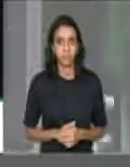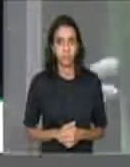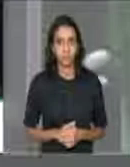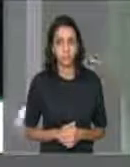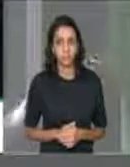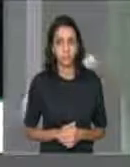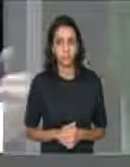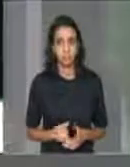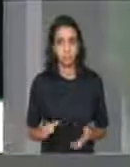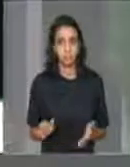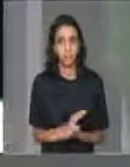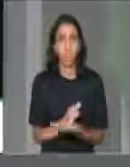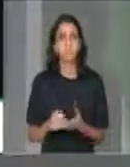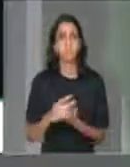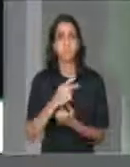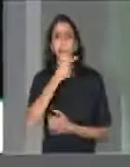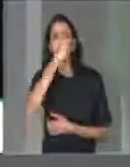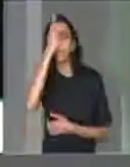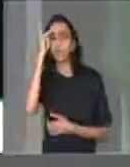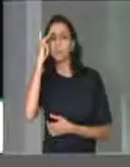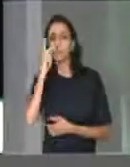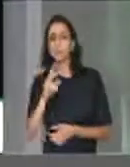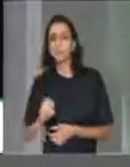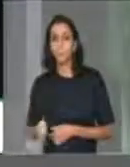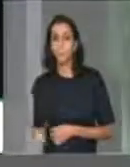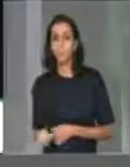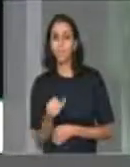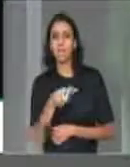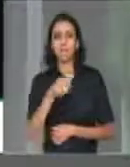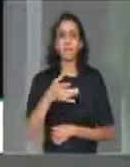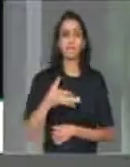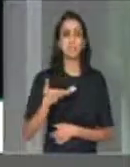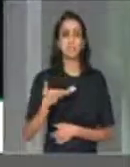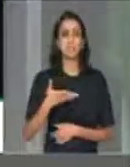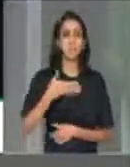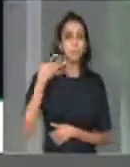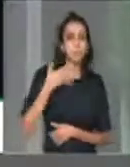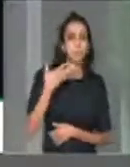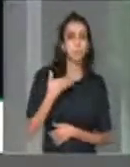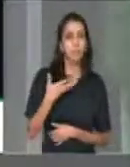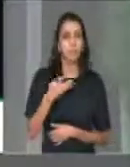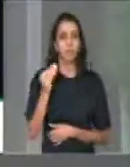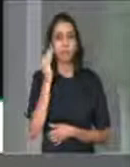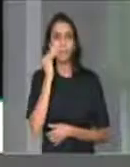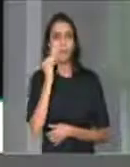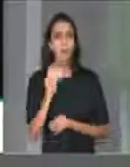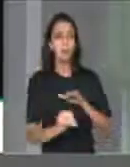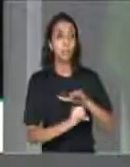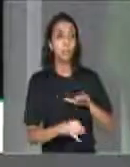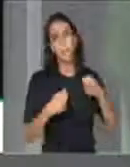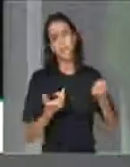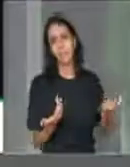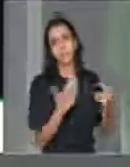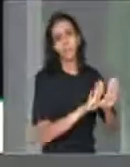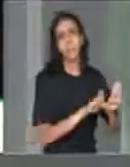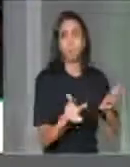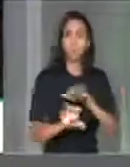acaba tentando ser legitimação do fechamento de programas, de instituições ou mesmo da